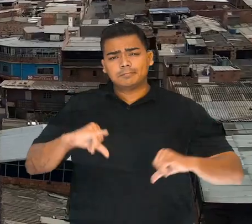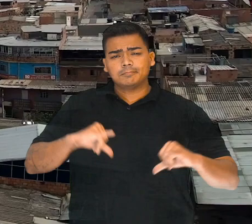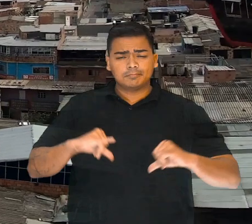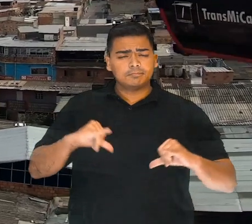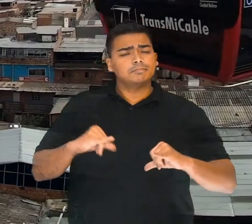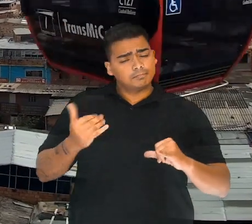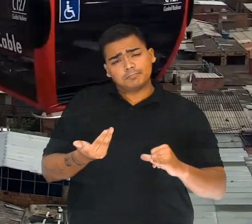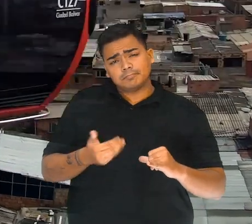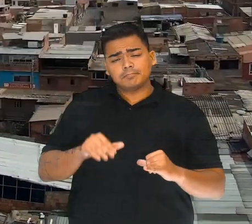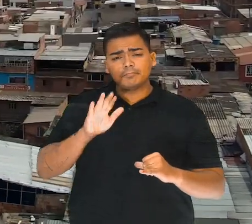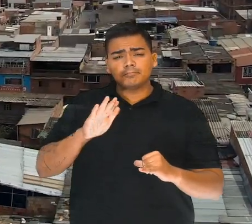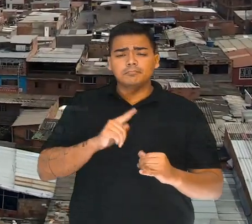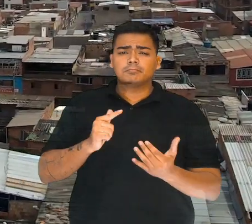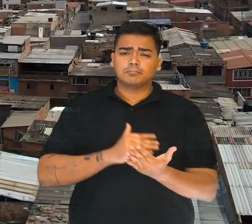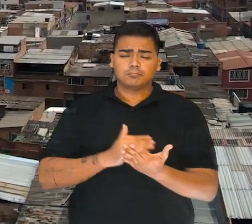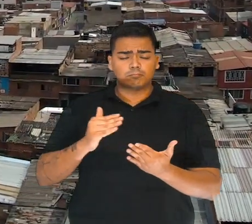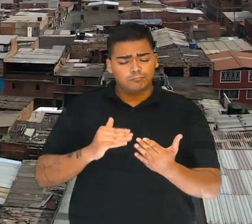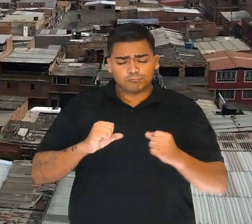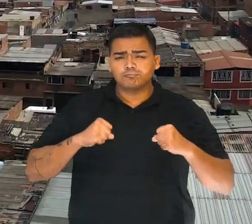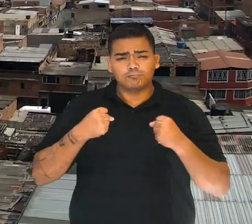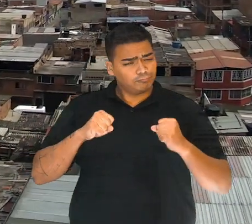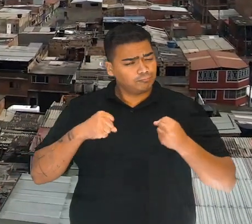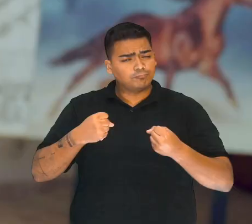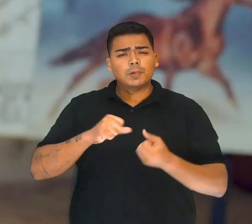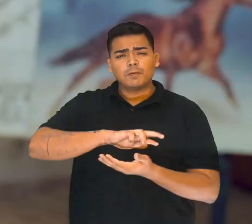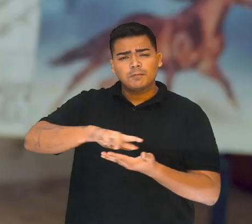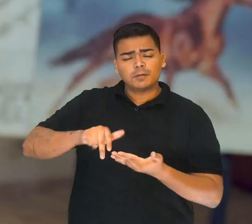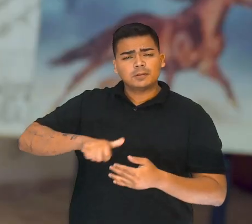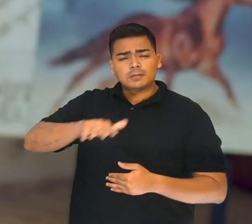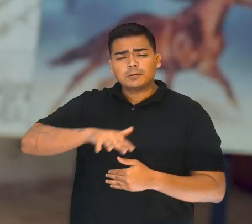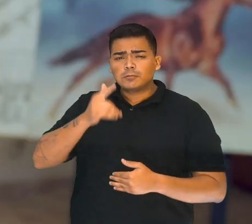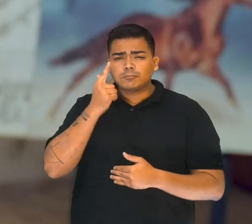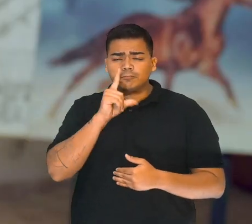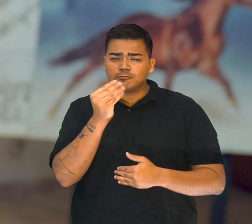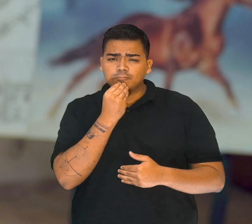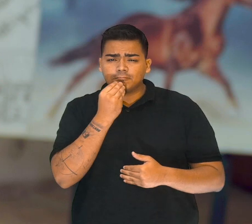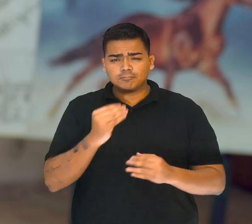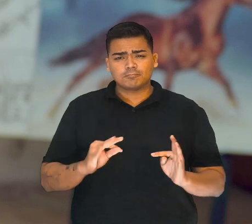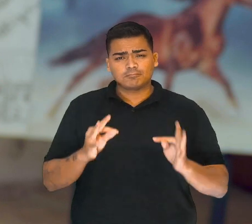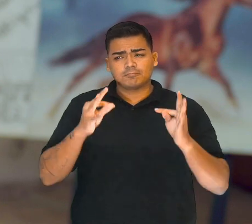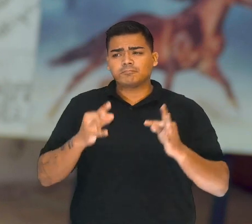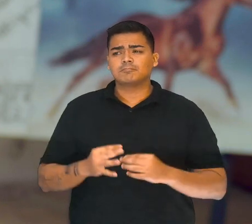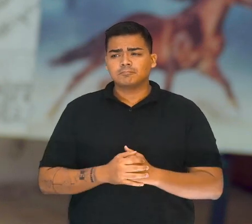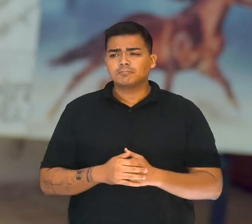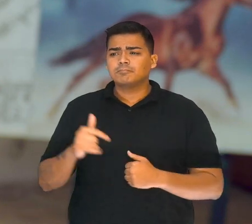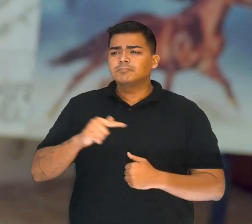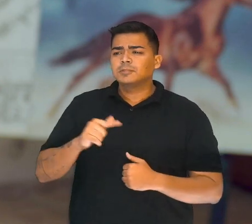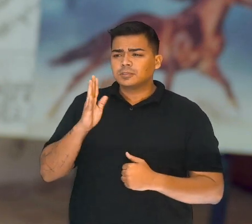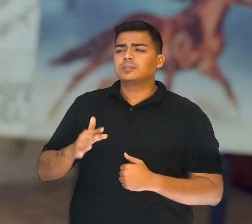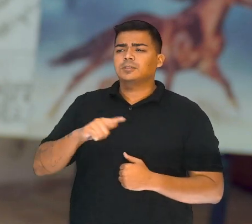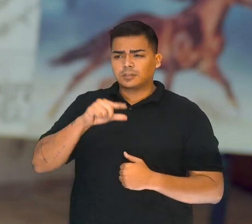sofreu muito com a situação de violência e começou ali, a partir de um esforço de várias frentes, a criar tecnologias. Então a gente não quer ficar também inventando a